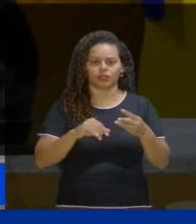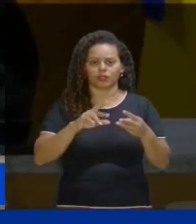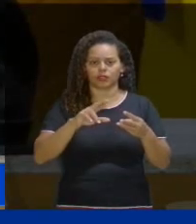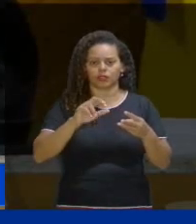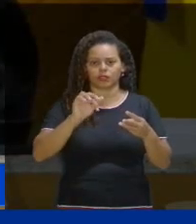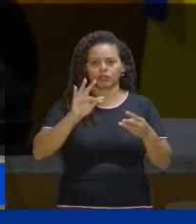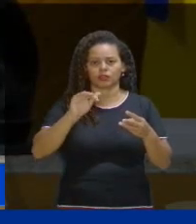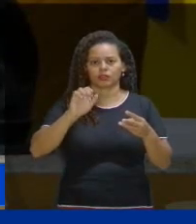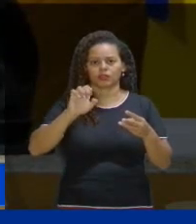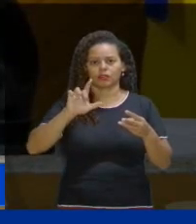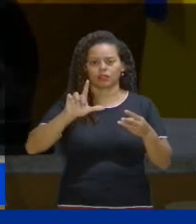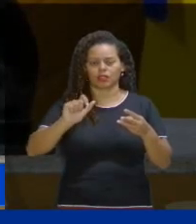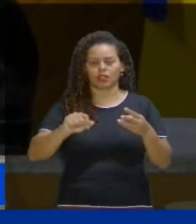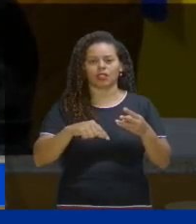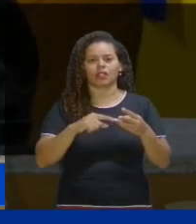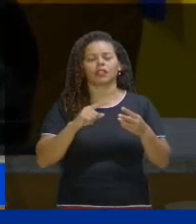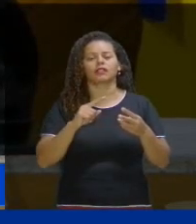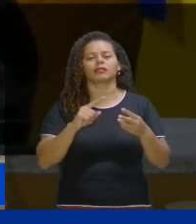Borges